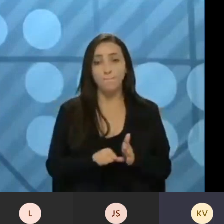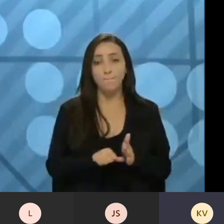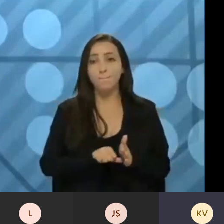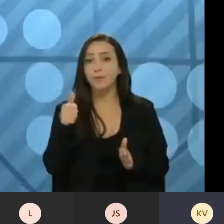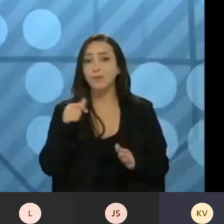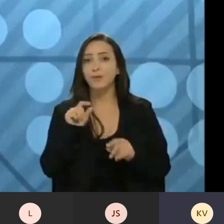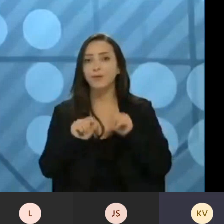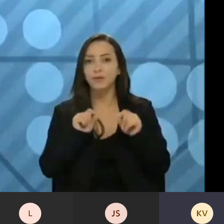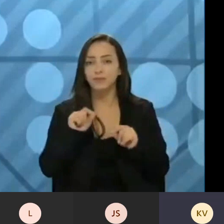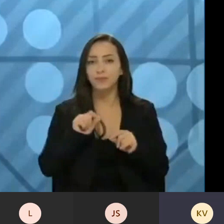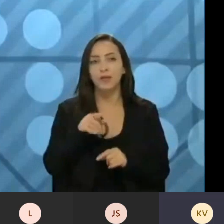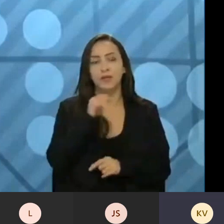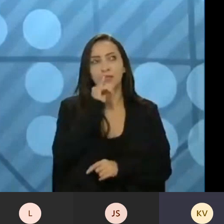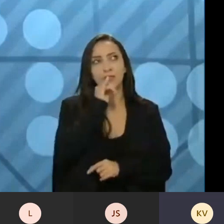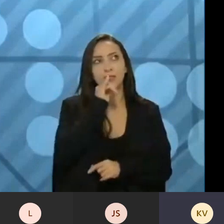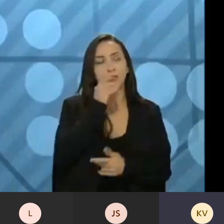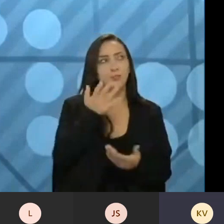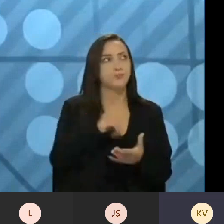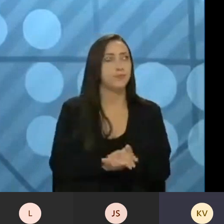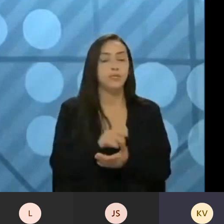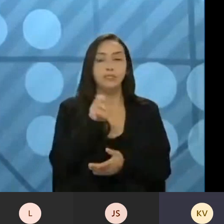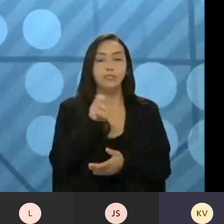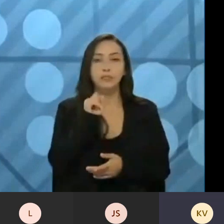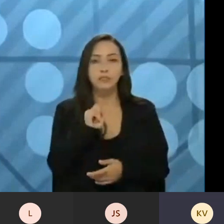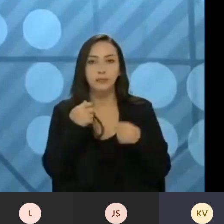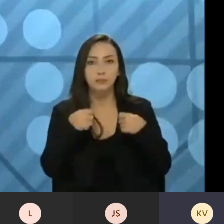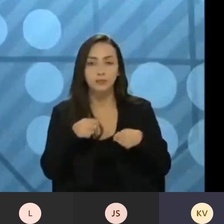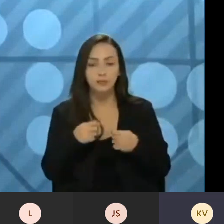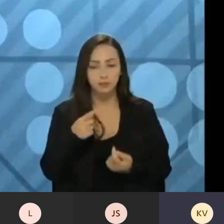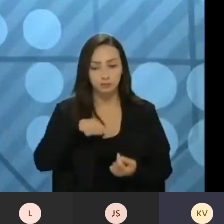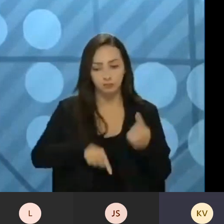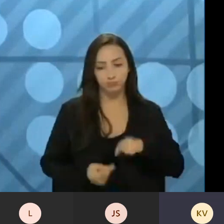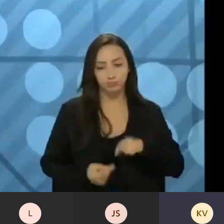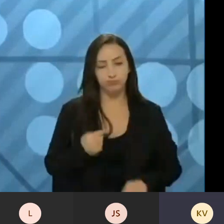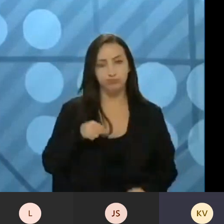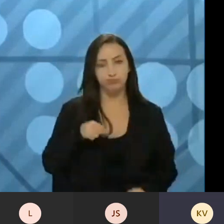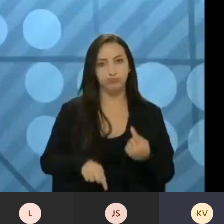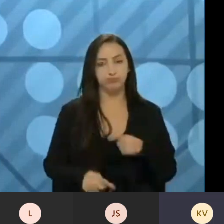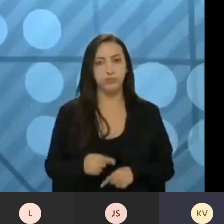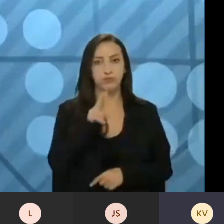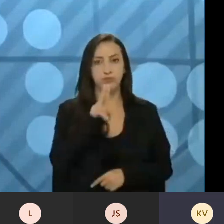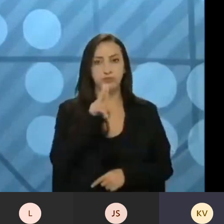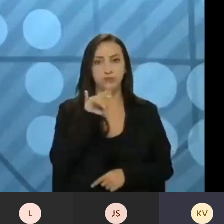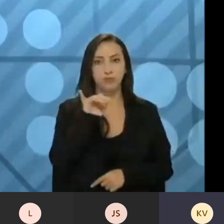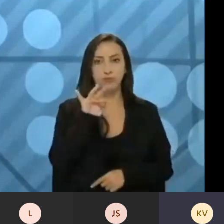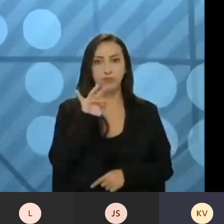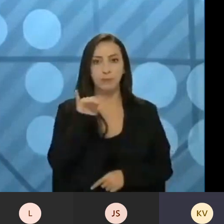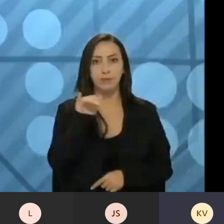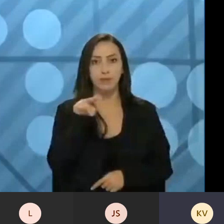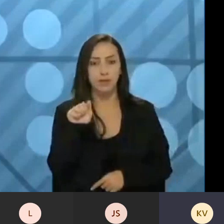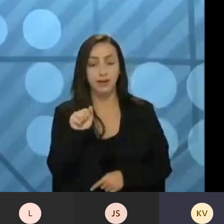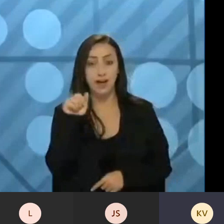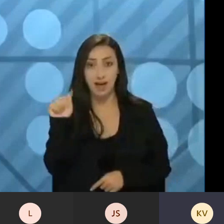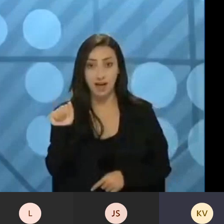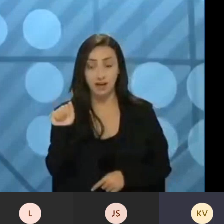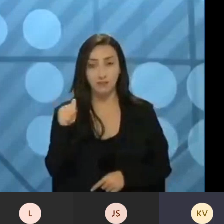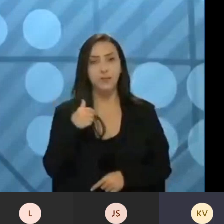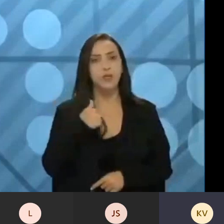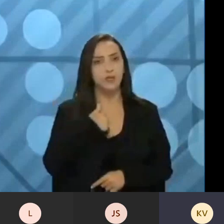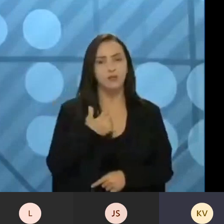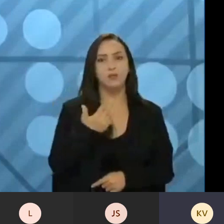os órgãos-alvo. Por exemplo, se eu preciso para o meu metabolismo de vitamina A, e eu fiz